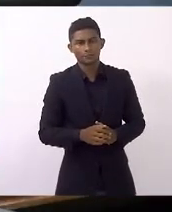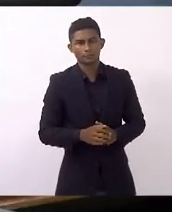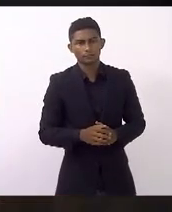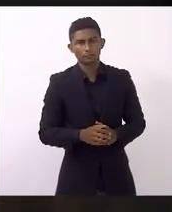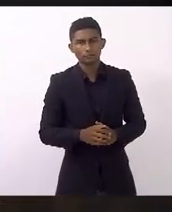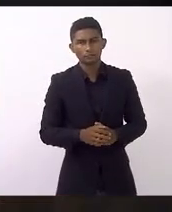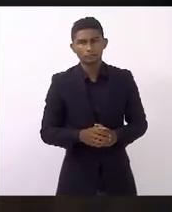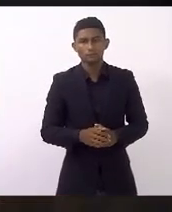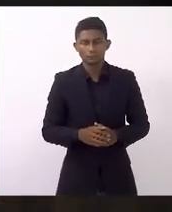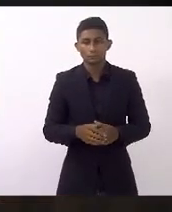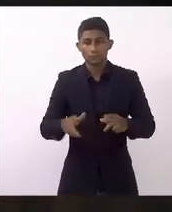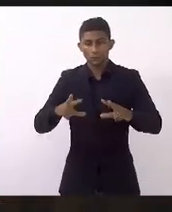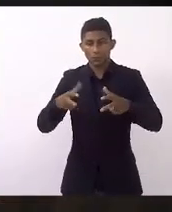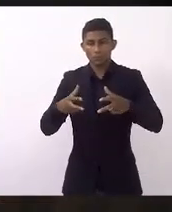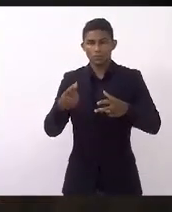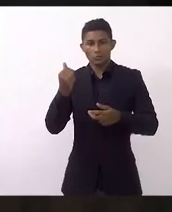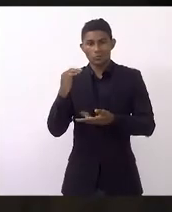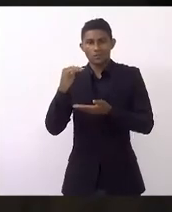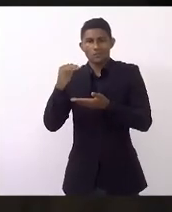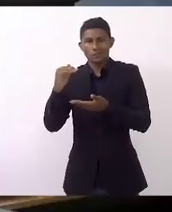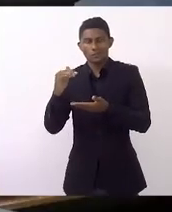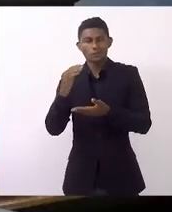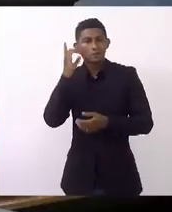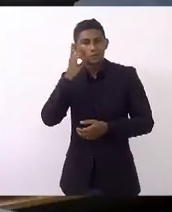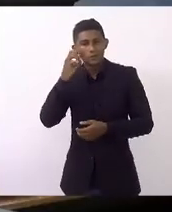Pela Comissão de Orçamento, deputado Márcio Pacheco.